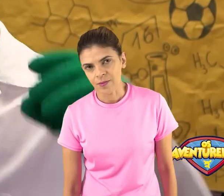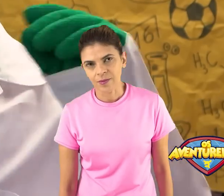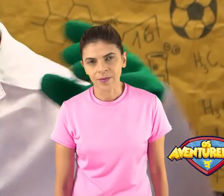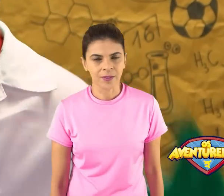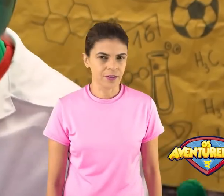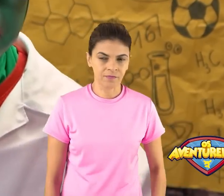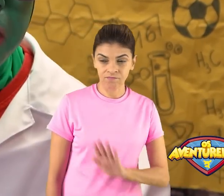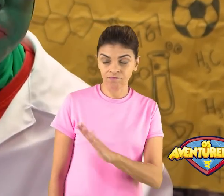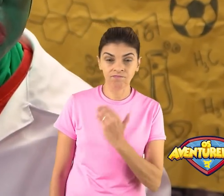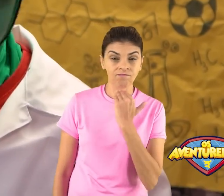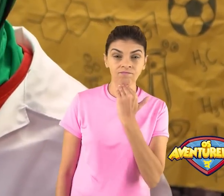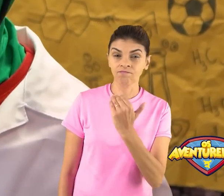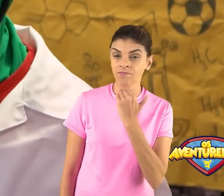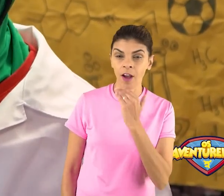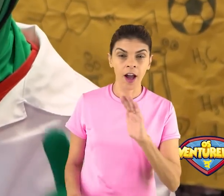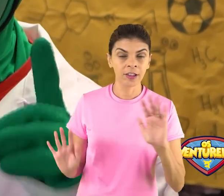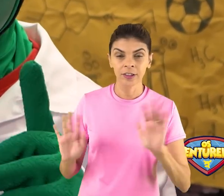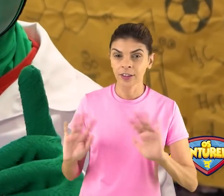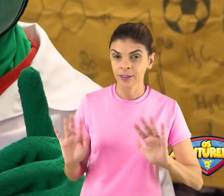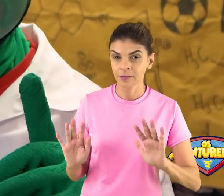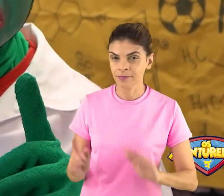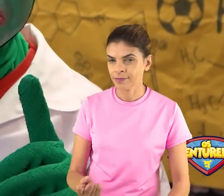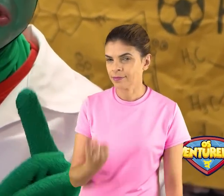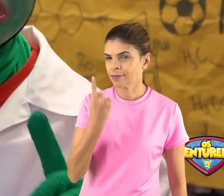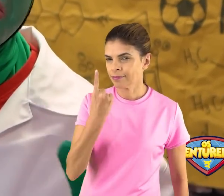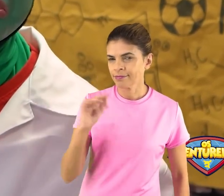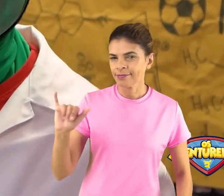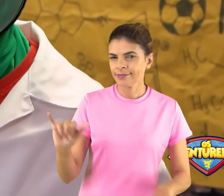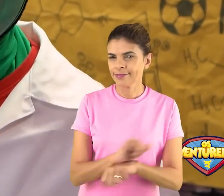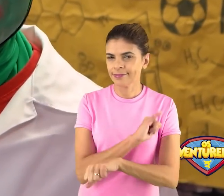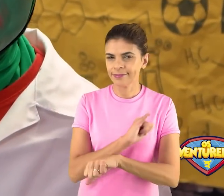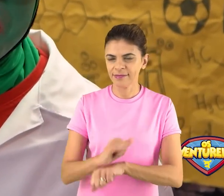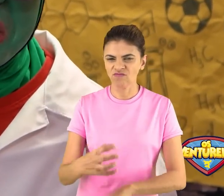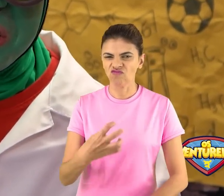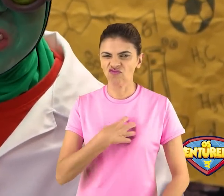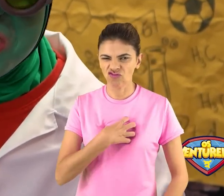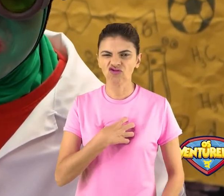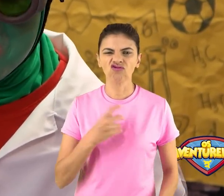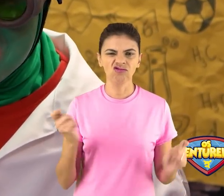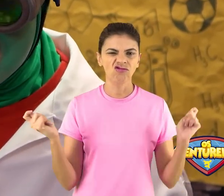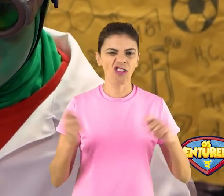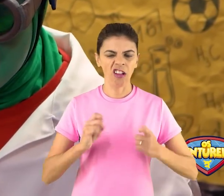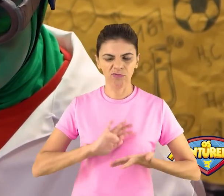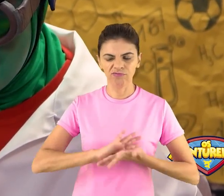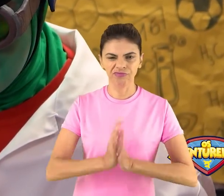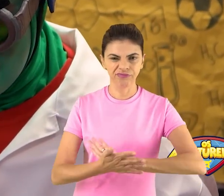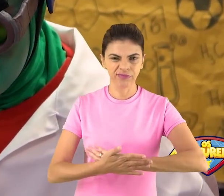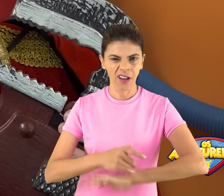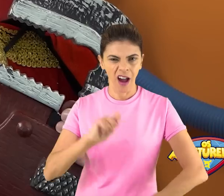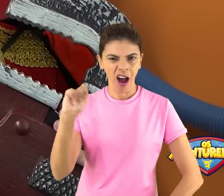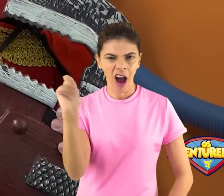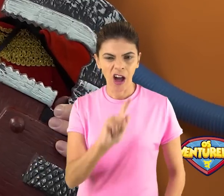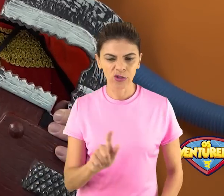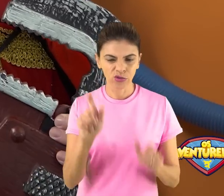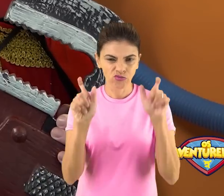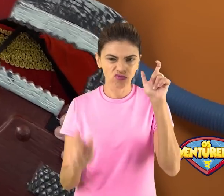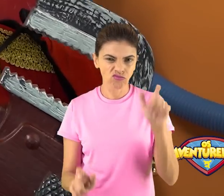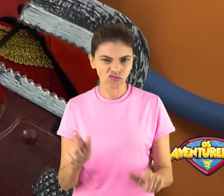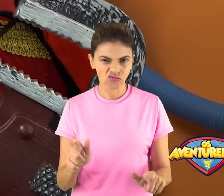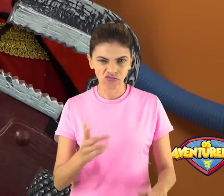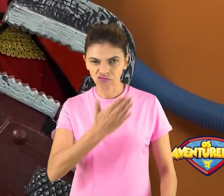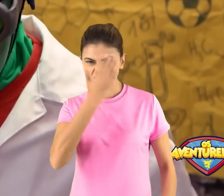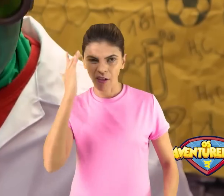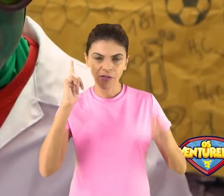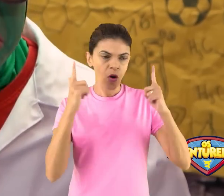E não adianta, Vamp! Só tem um jeito de derrotar o Aventureiro Azul! Que jeito!